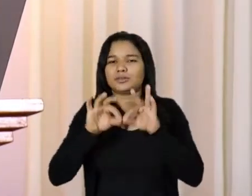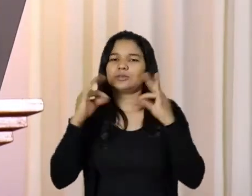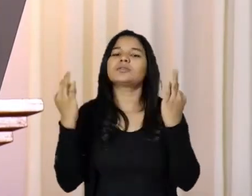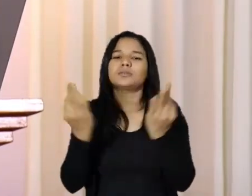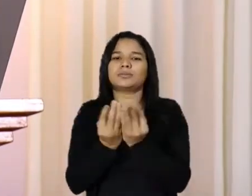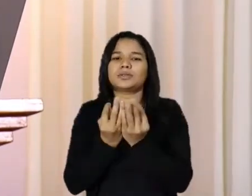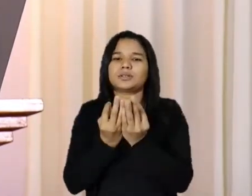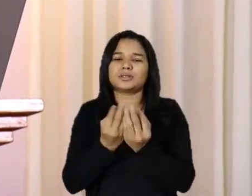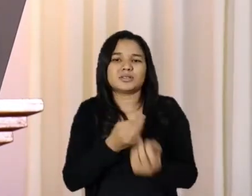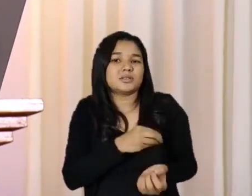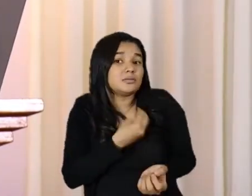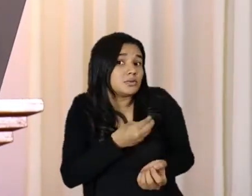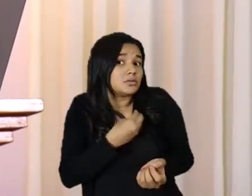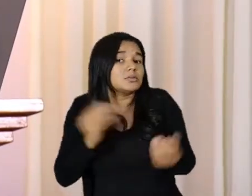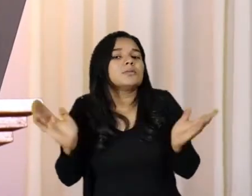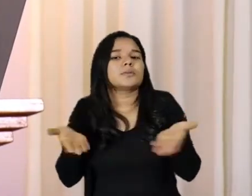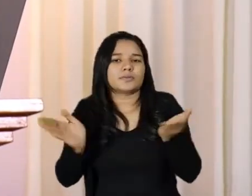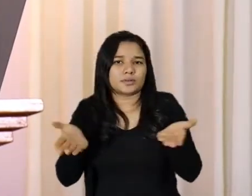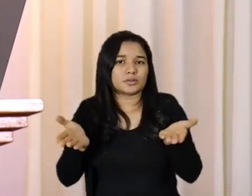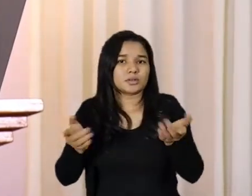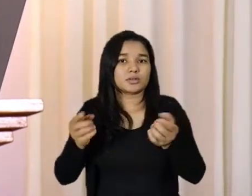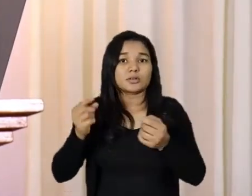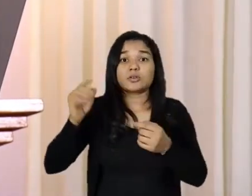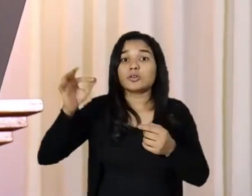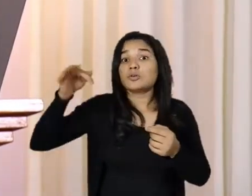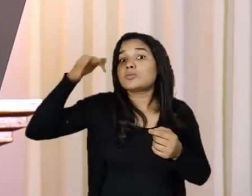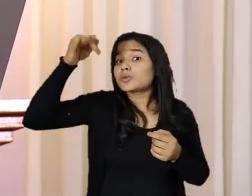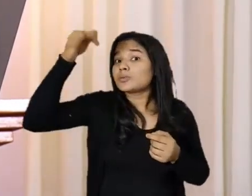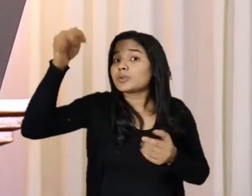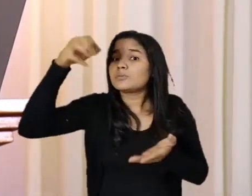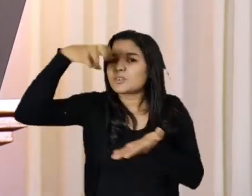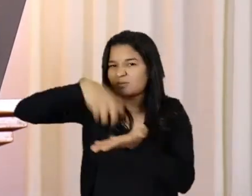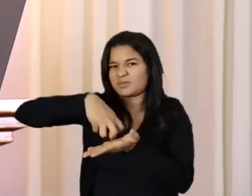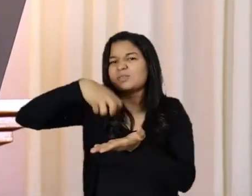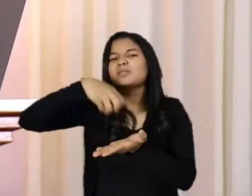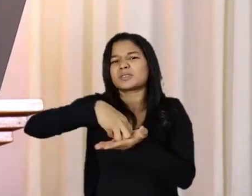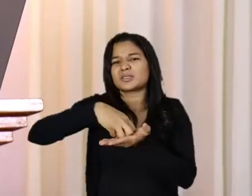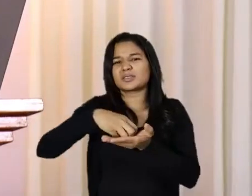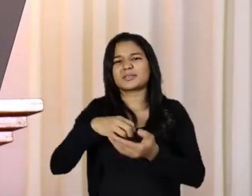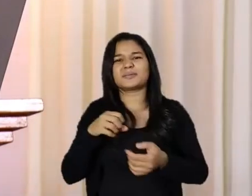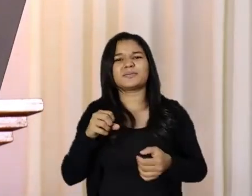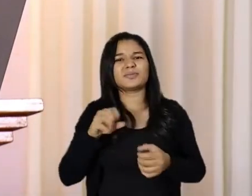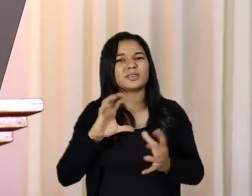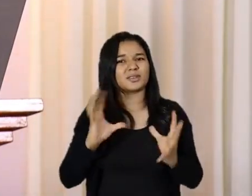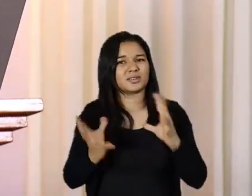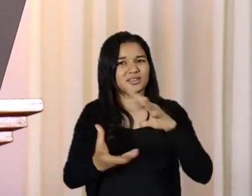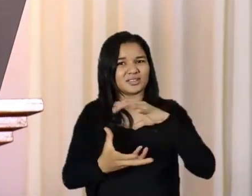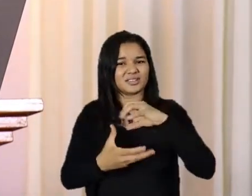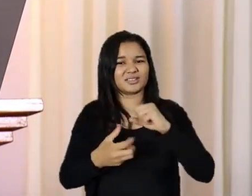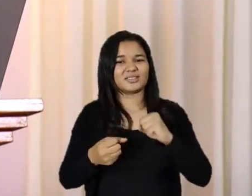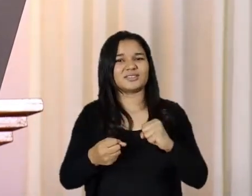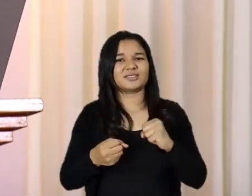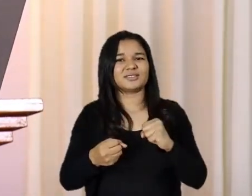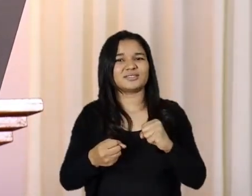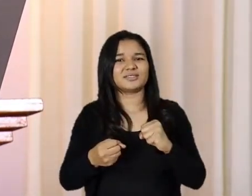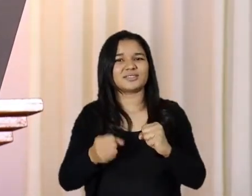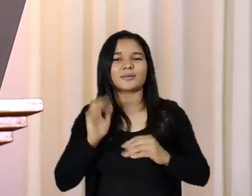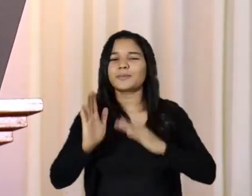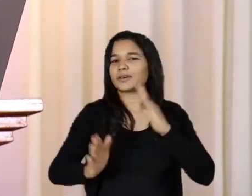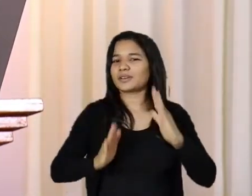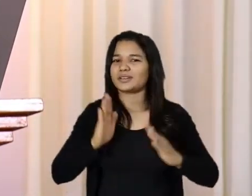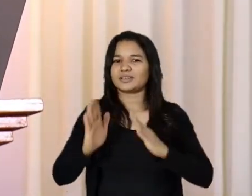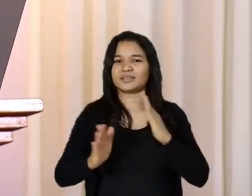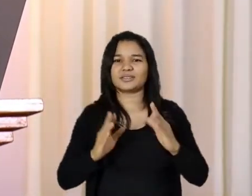de Deus há de cair sobre o mundo. E Deus tem uma mensagem de advertência para nós, assim como teve para Noé e para os dias daqueles que